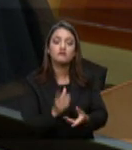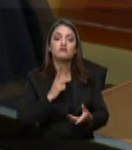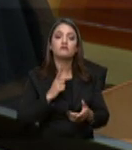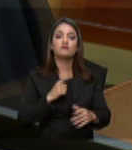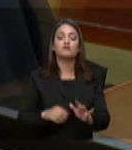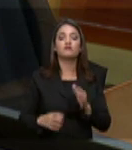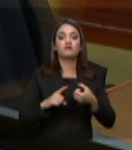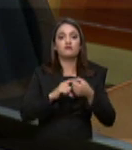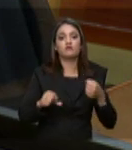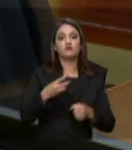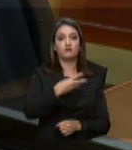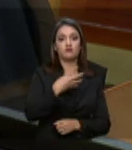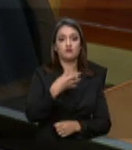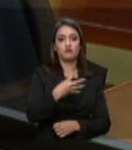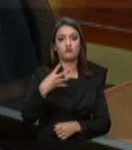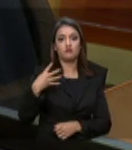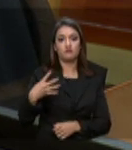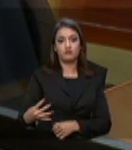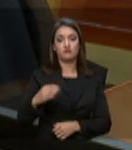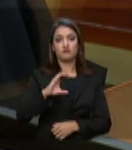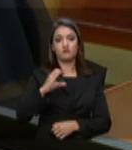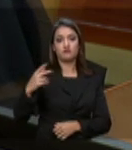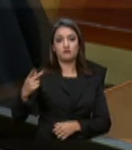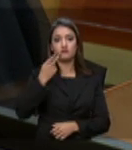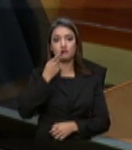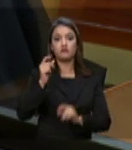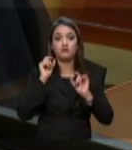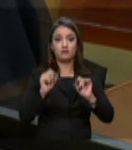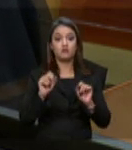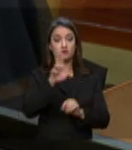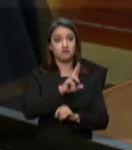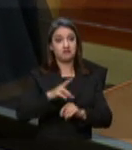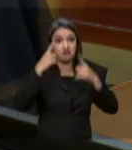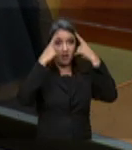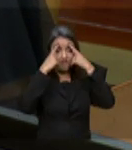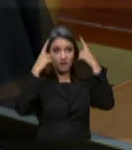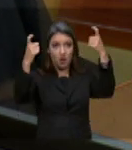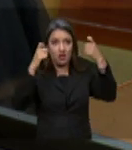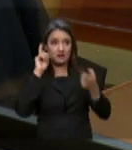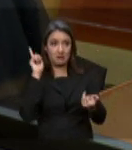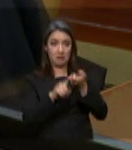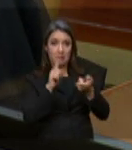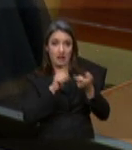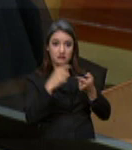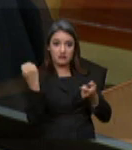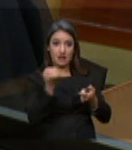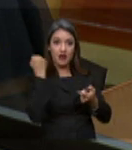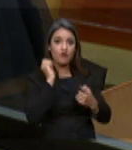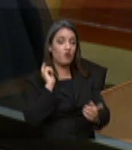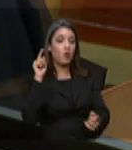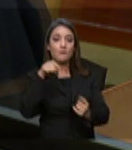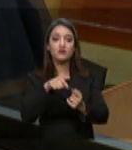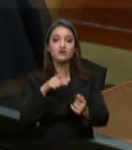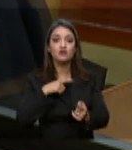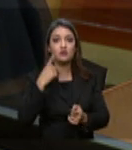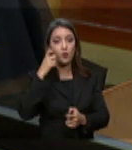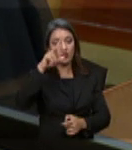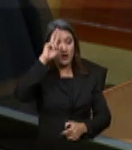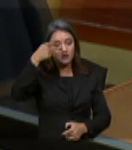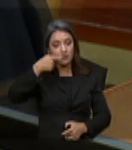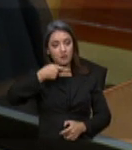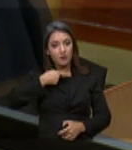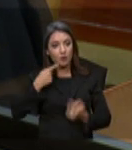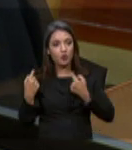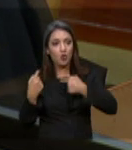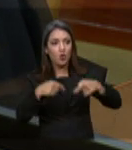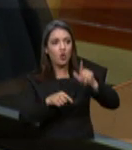tipificado no artigo 344 do Código Penal que dispõe em usar de violência ou grave ameaça com o fim de favorecer interesse próprio ou alheio